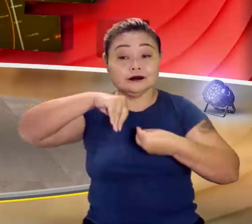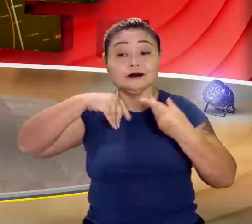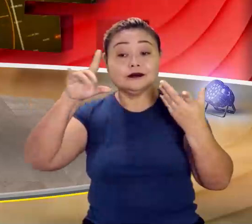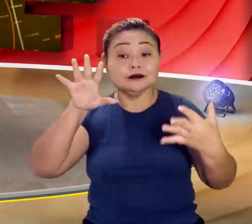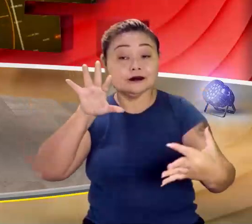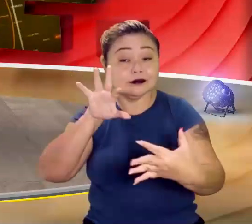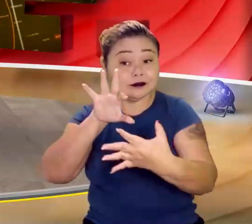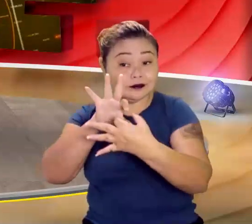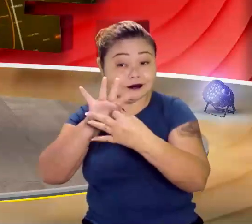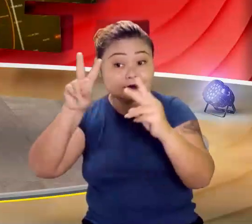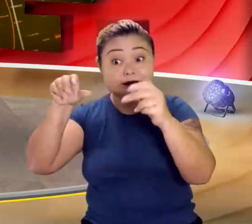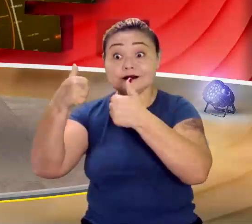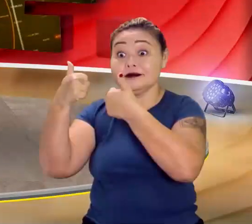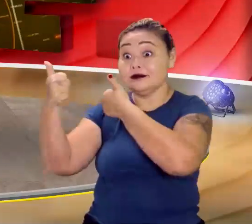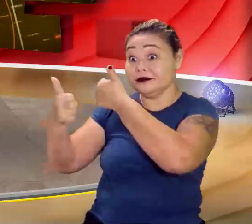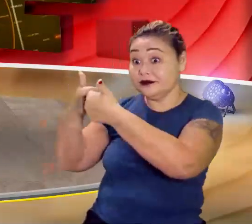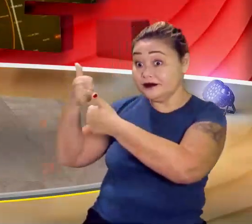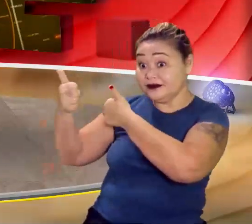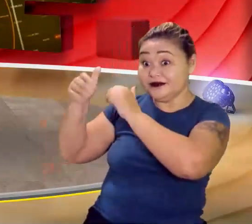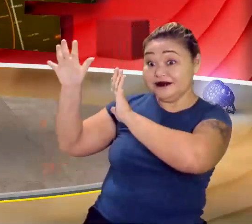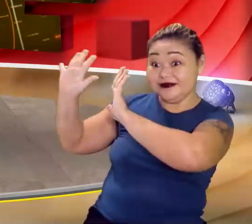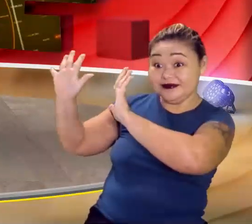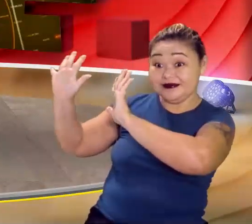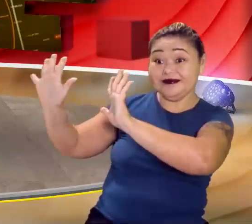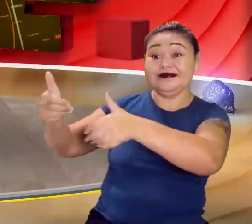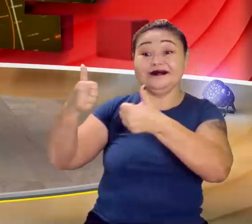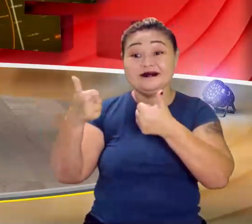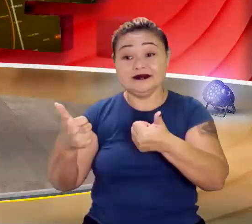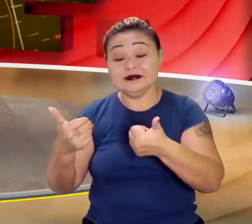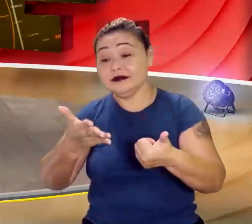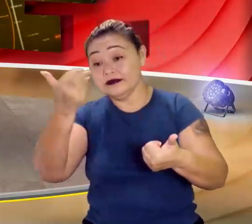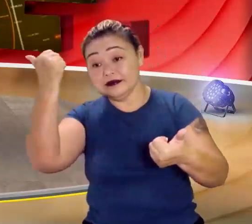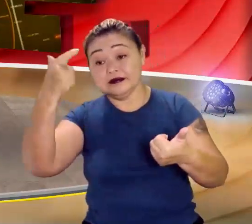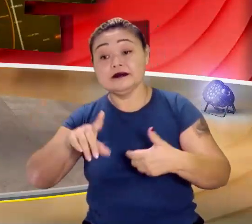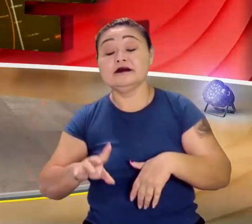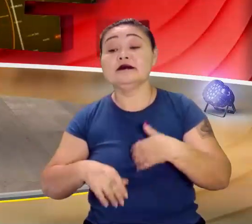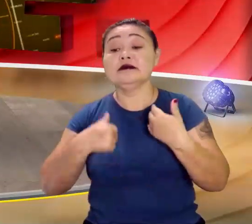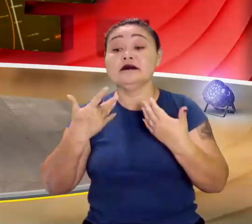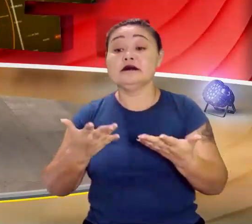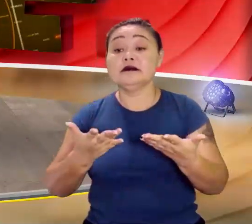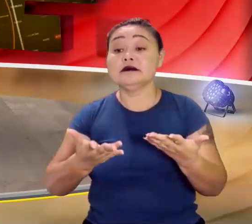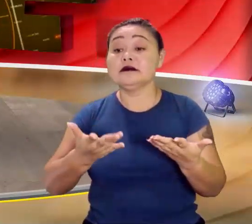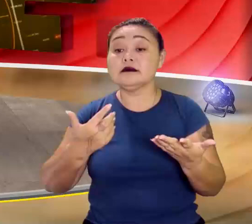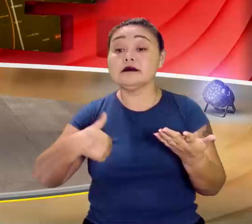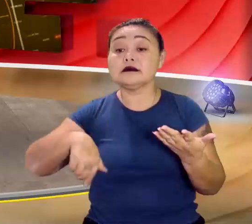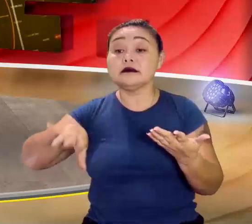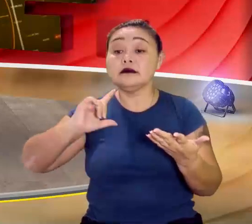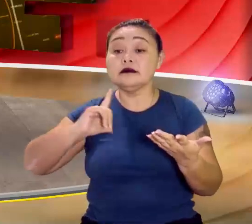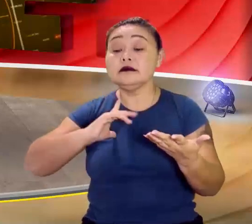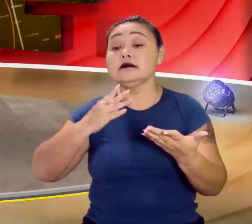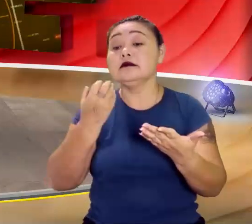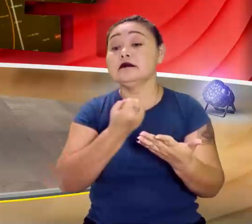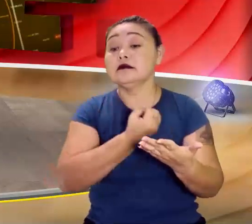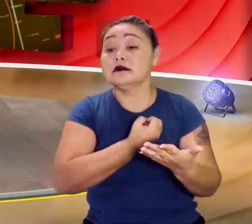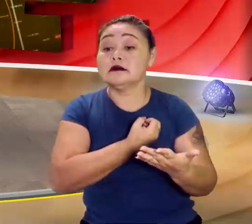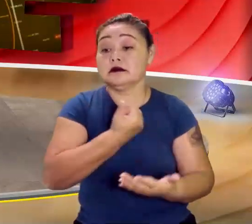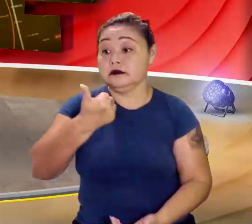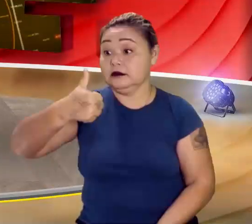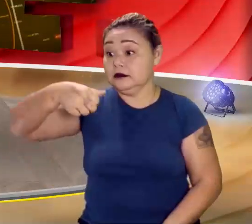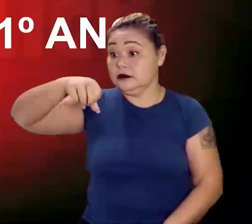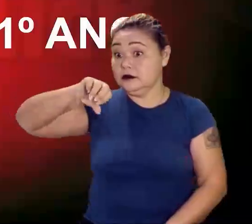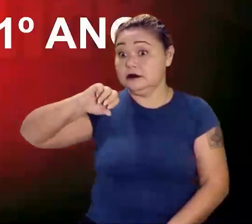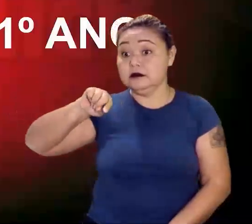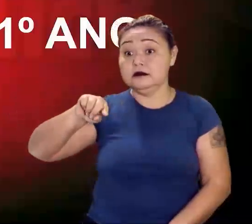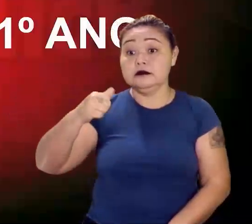mesmo? Então, professora Adelina, olá, tudo bem? Vamos que vamos? Então tá, na aula 19.1,